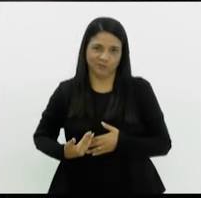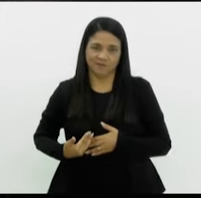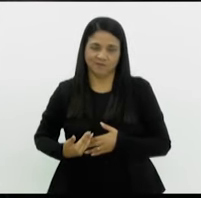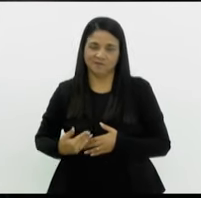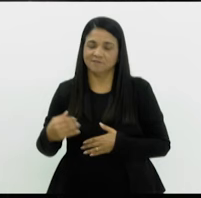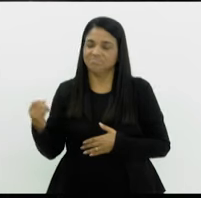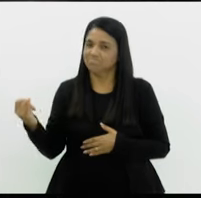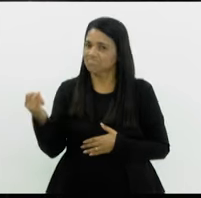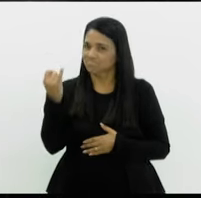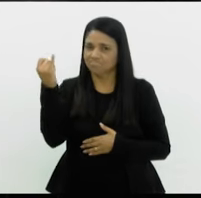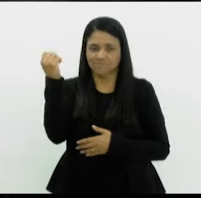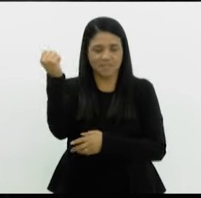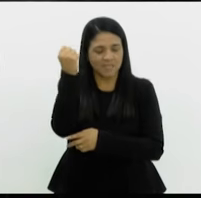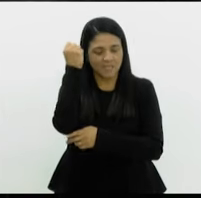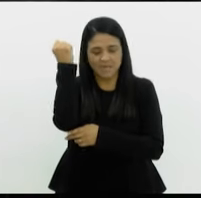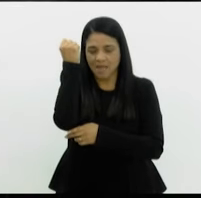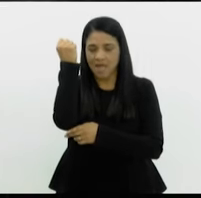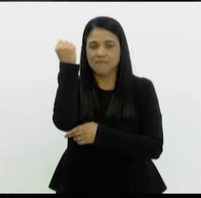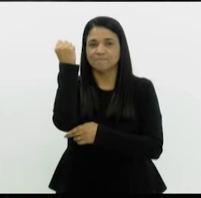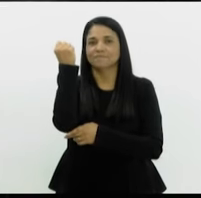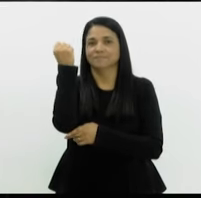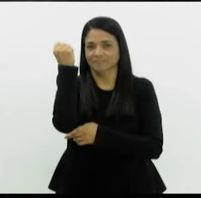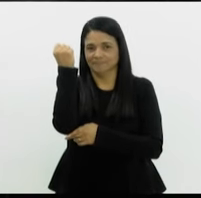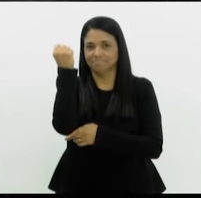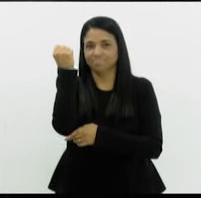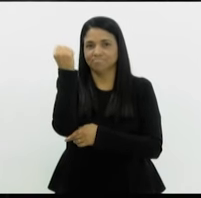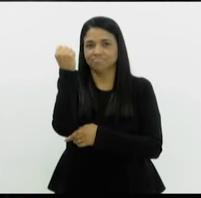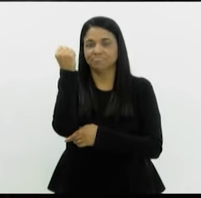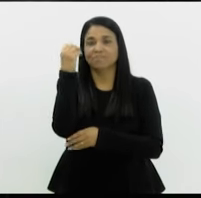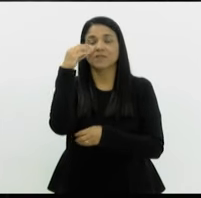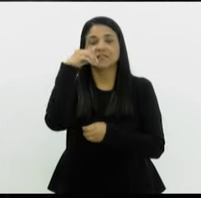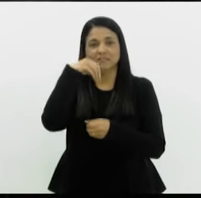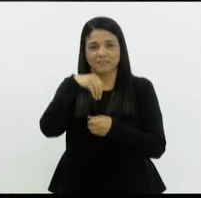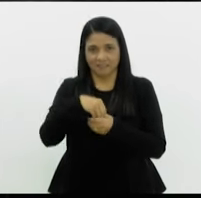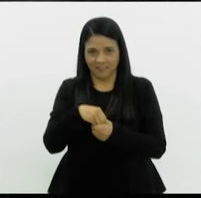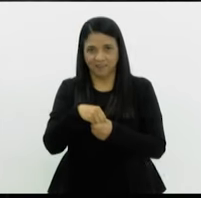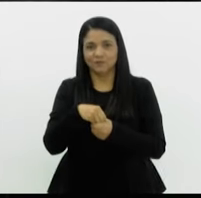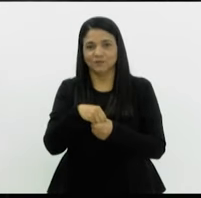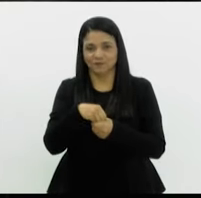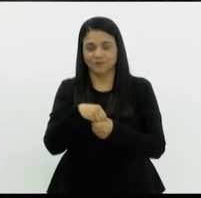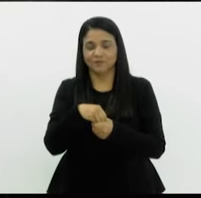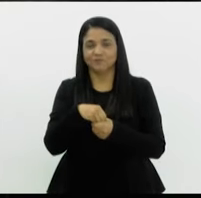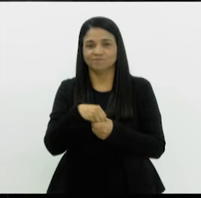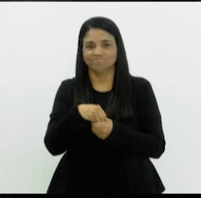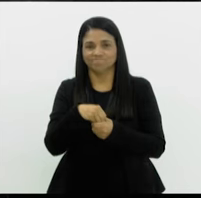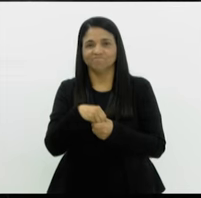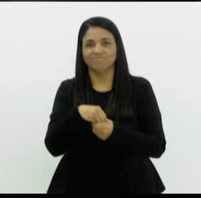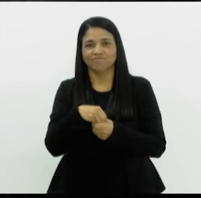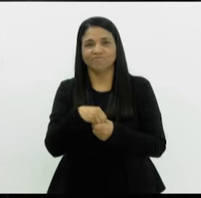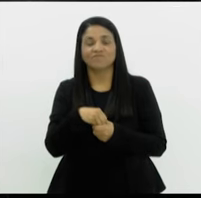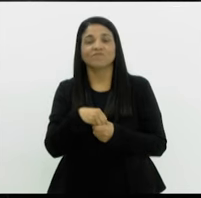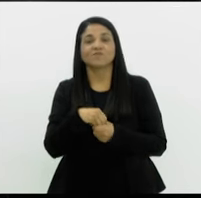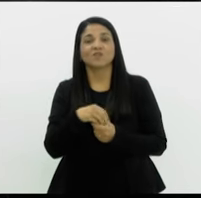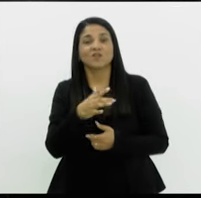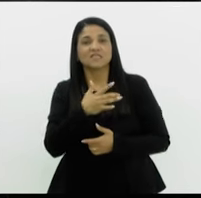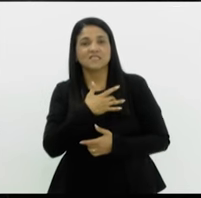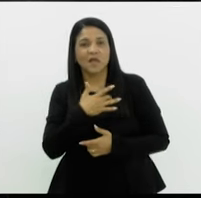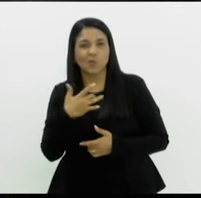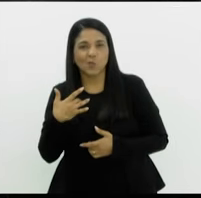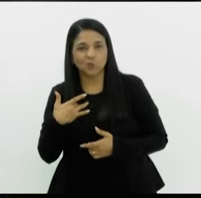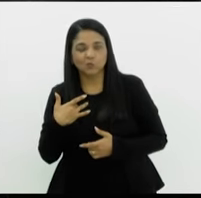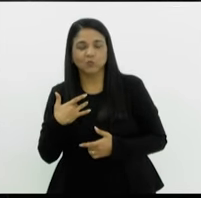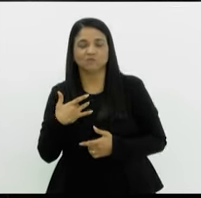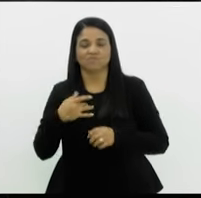mais gritantes, avassaladoras e necessárias, que são saúde,